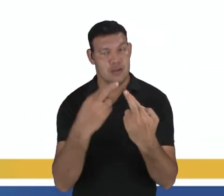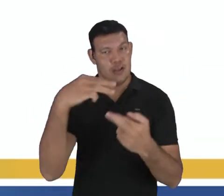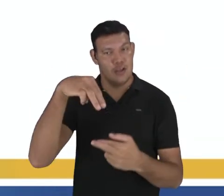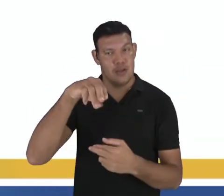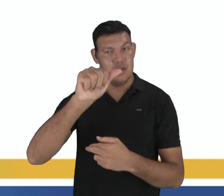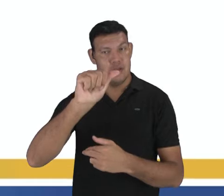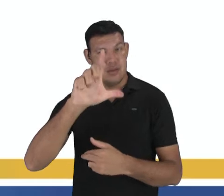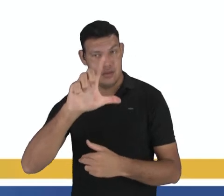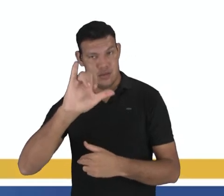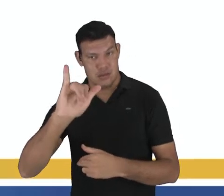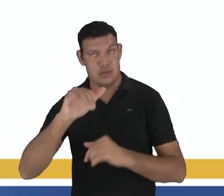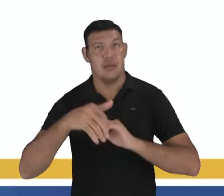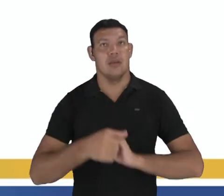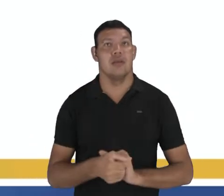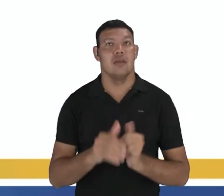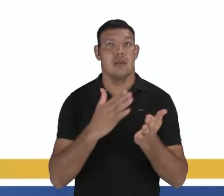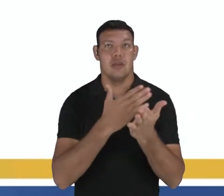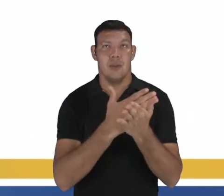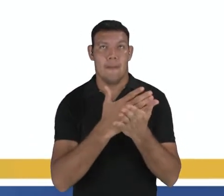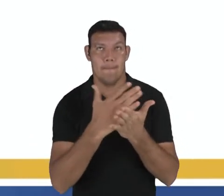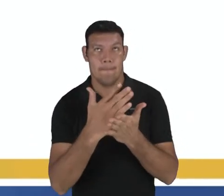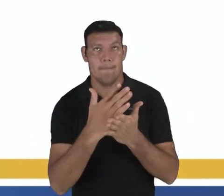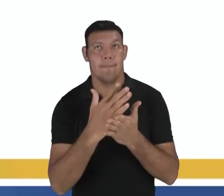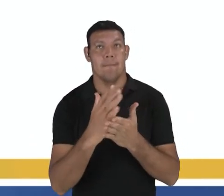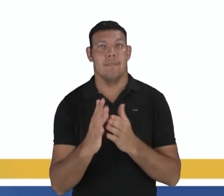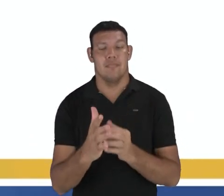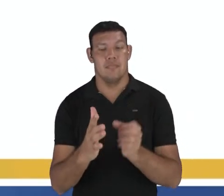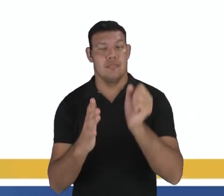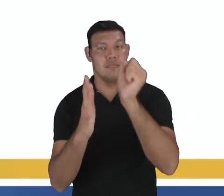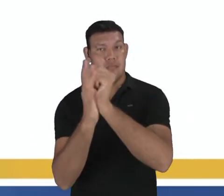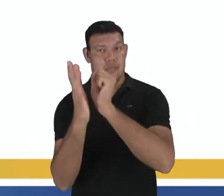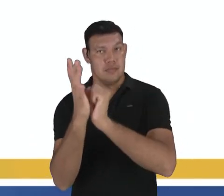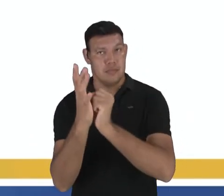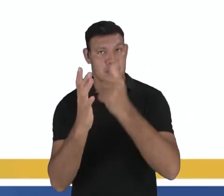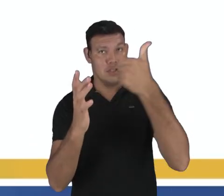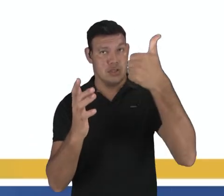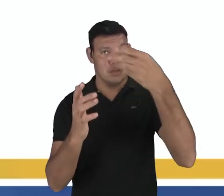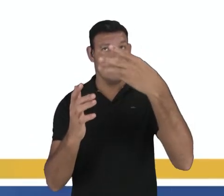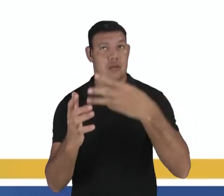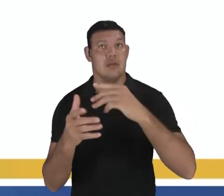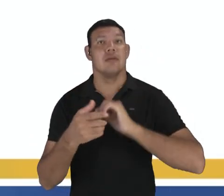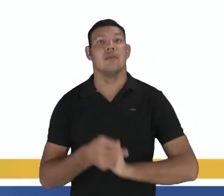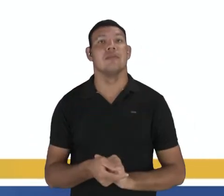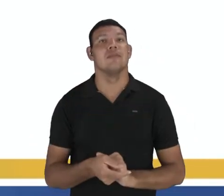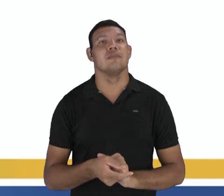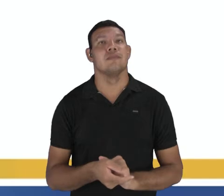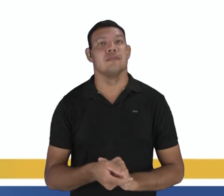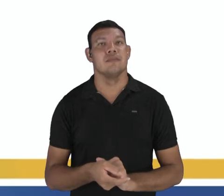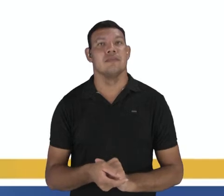aí ele vai começar a partir do século XIII, né, a gente vai ter